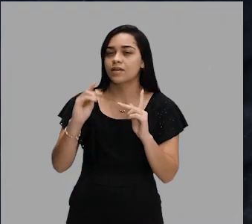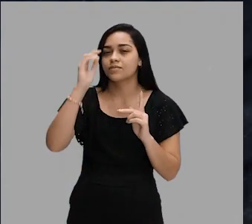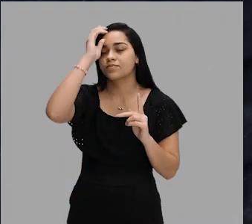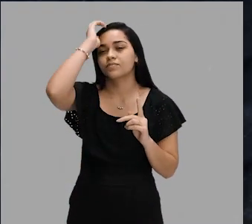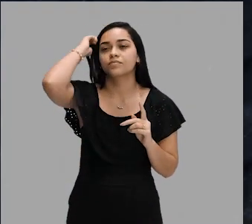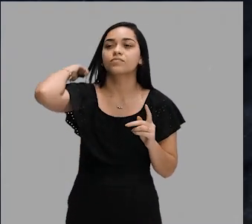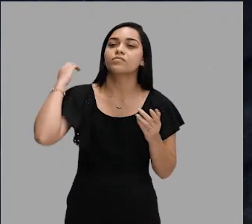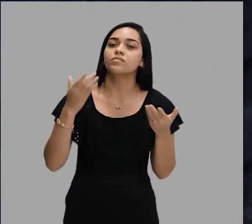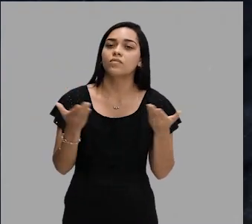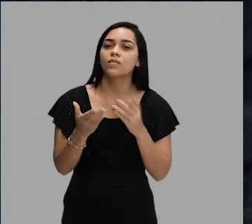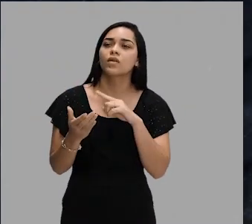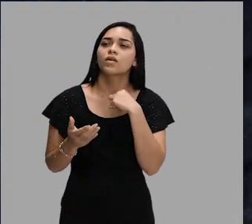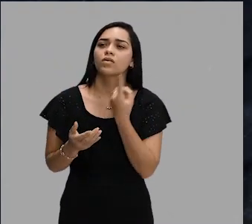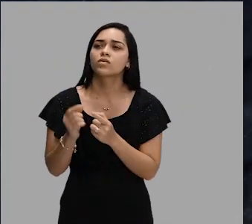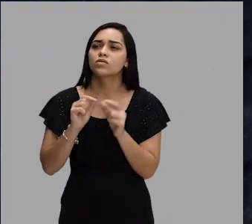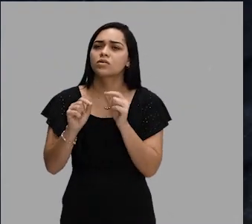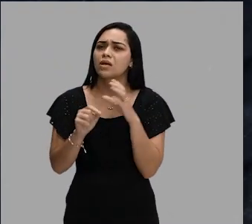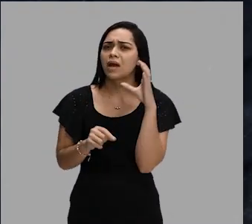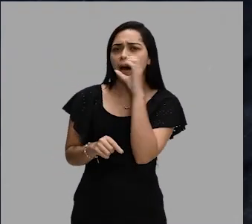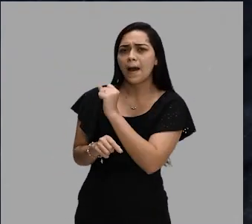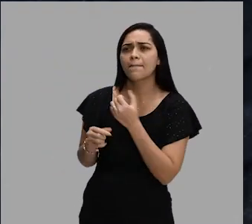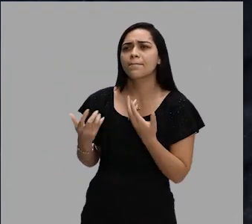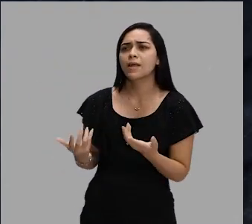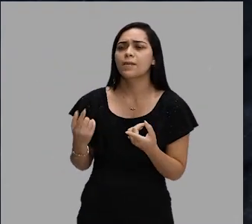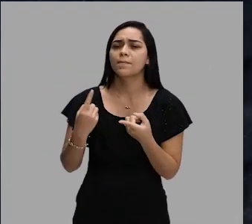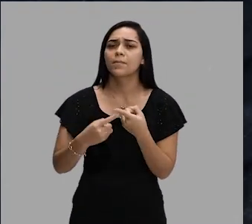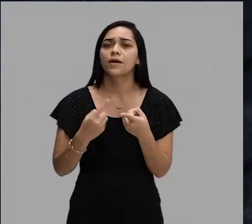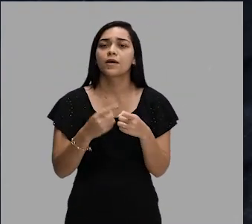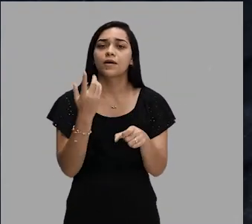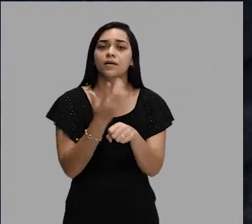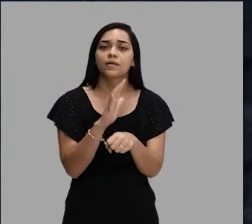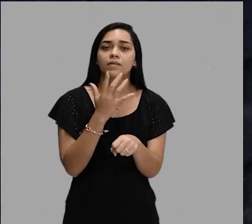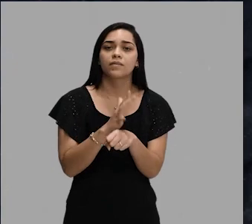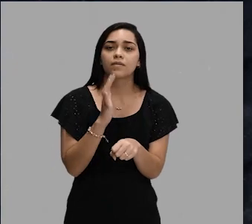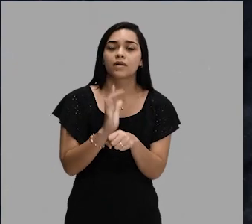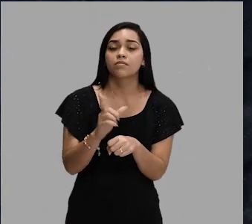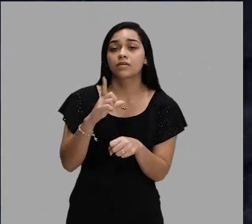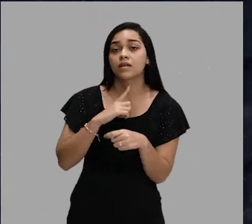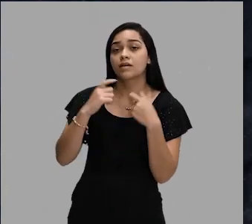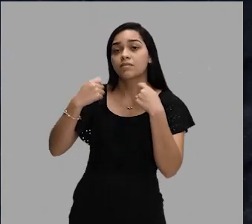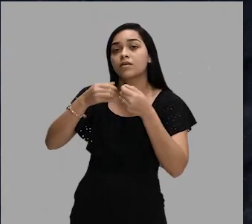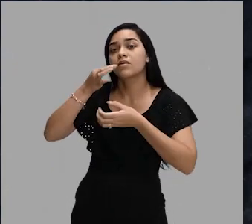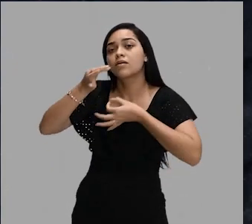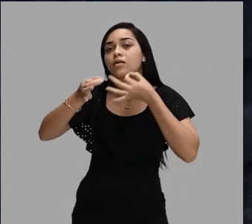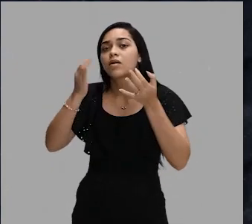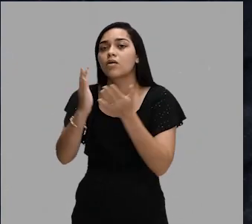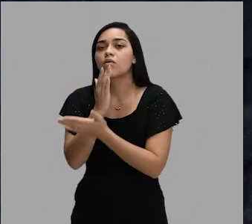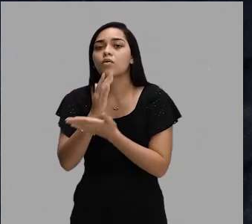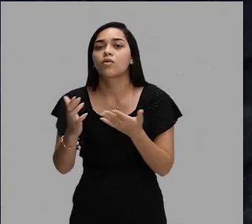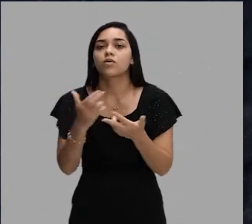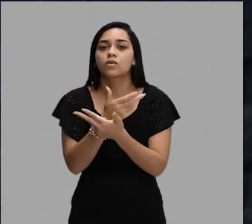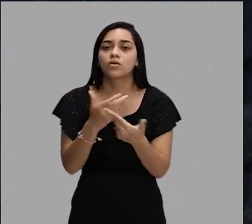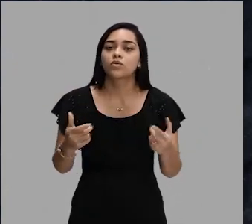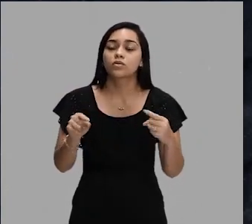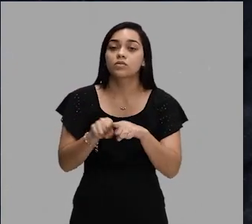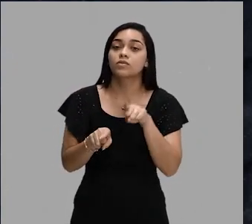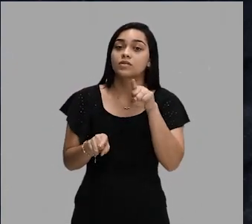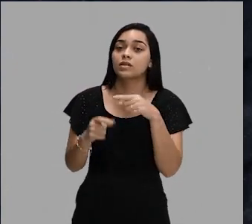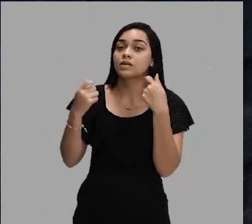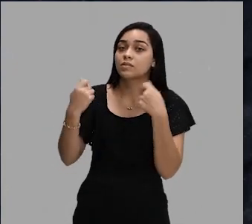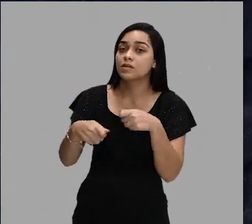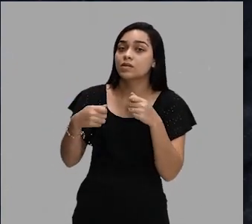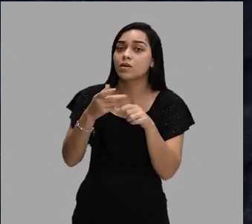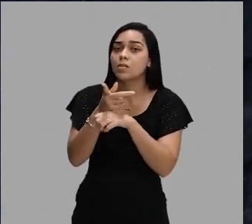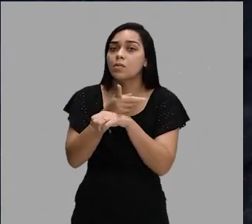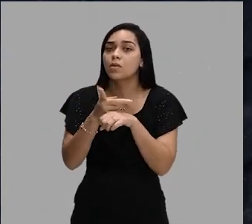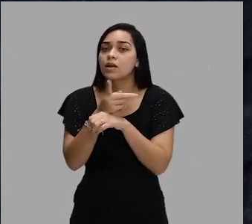Hoje a gente está um pouquinho corrido, né? Porque os exercícios vêm, a gente tem que comentar algumas coisas, outras você também tem que